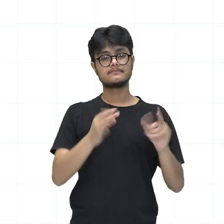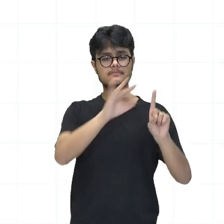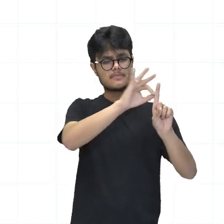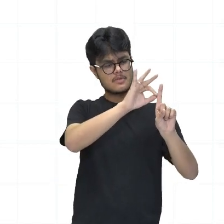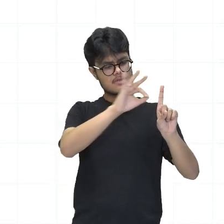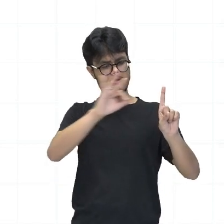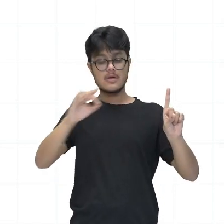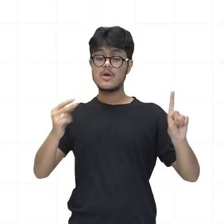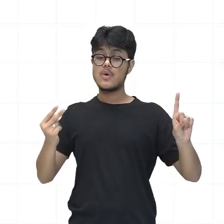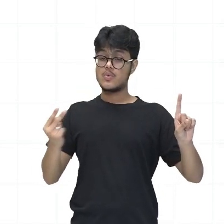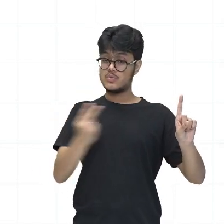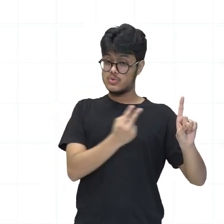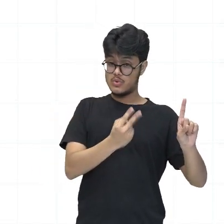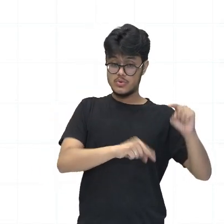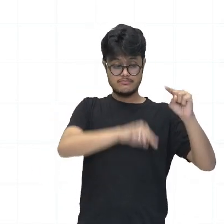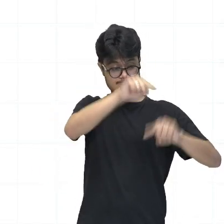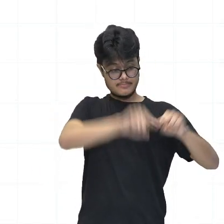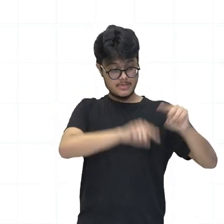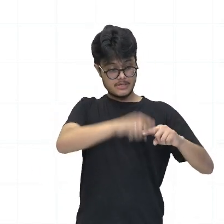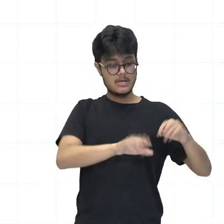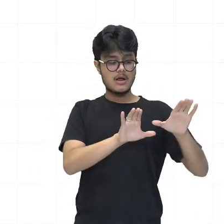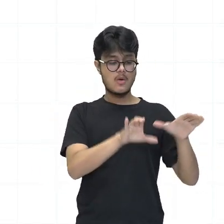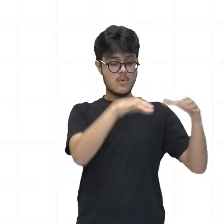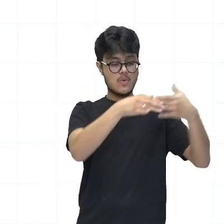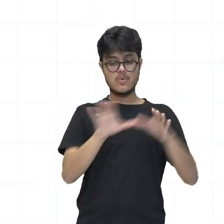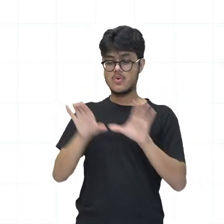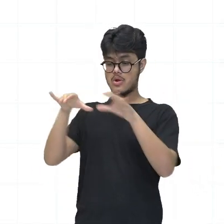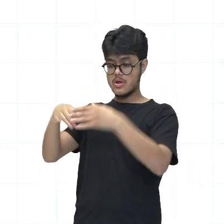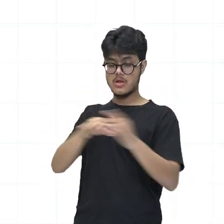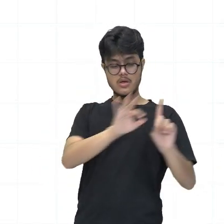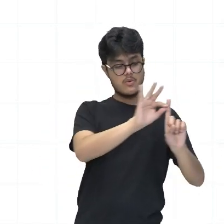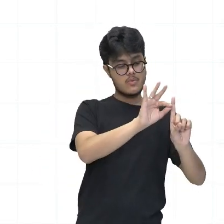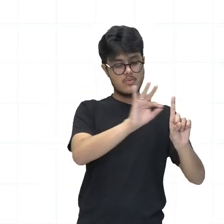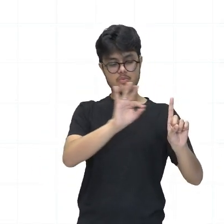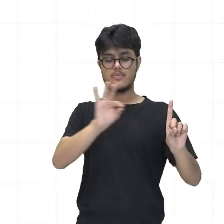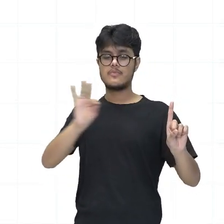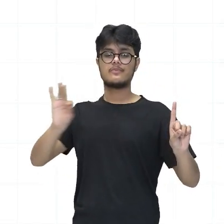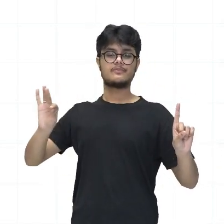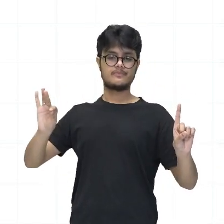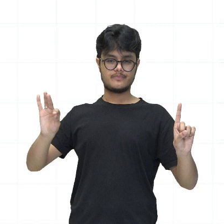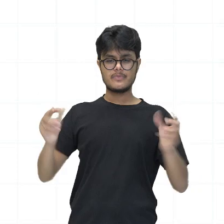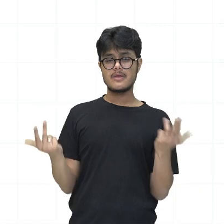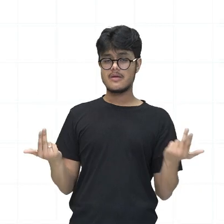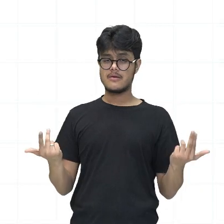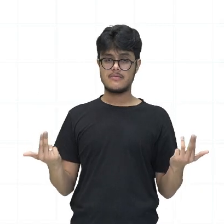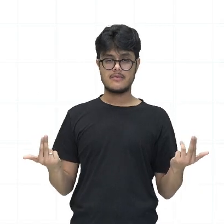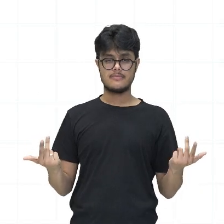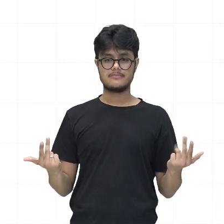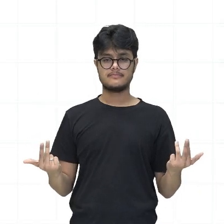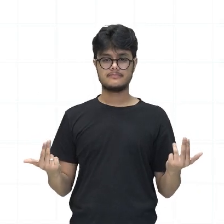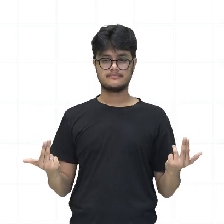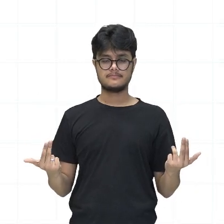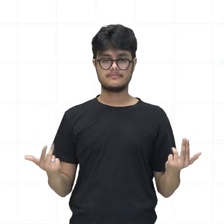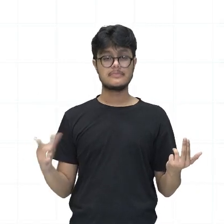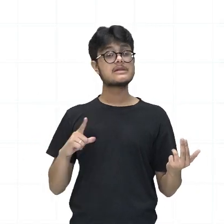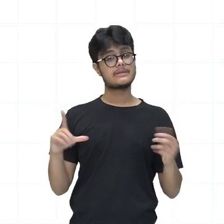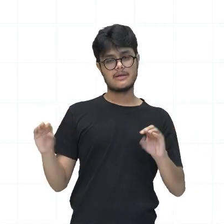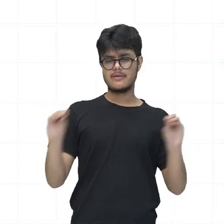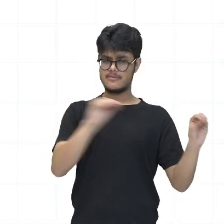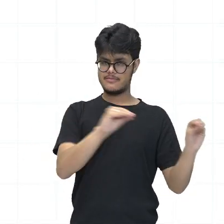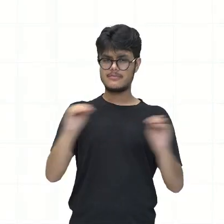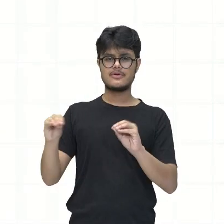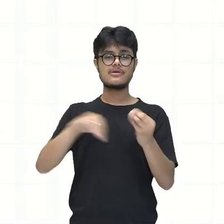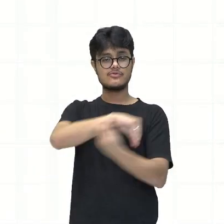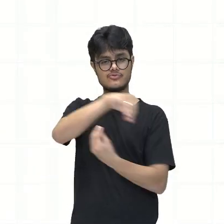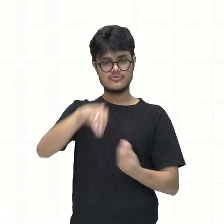na qual 2 ou mais corpos passam a apresentar a mesma temperatura após a transferência de calor. Então,